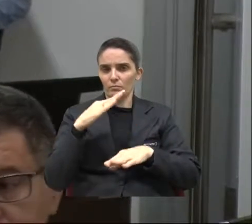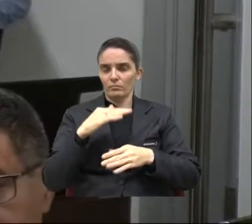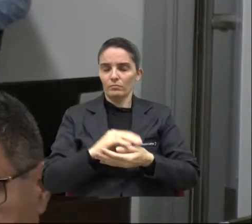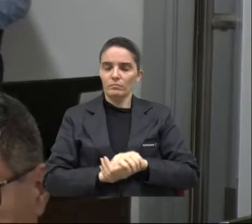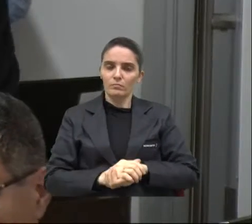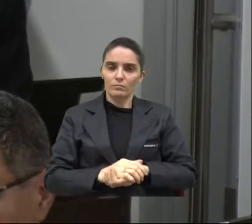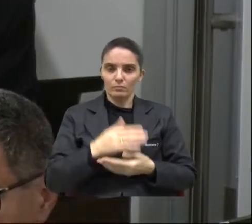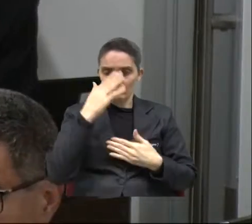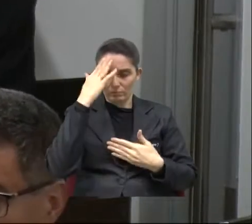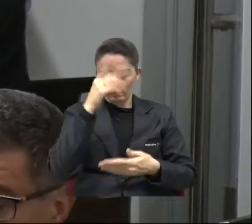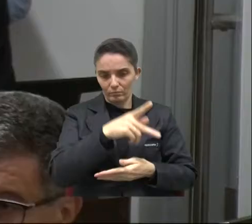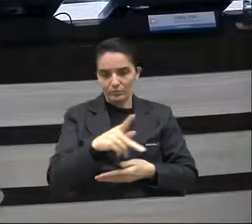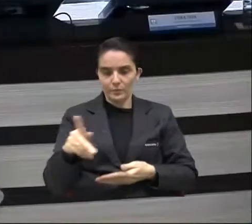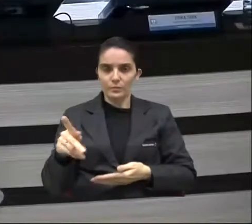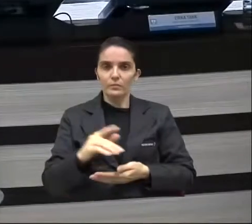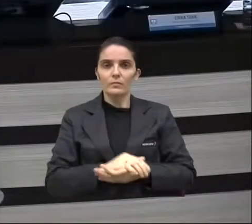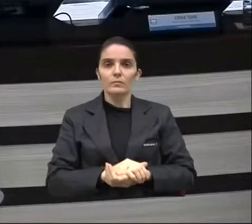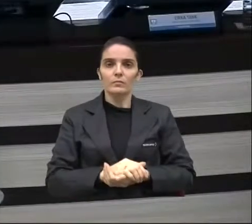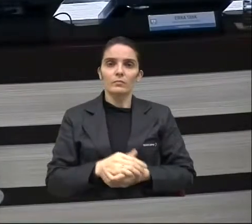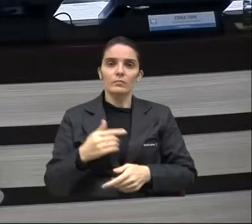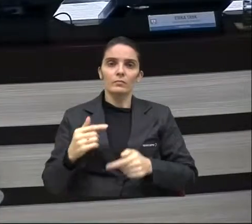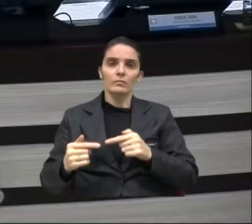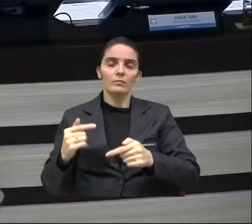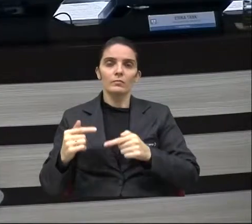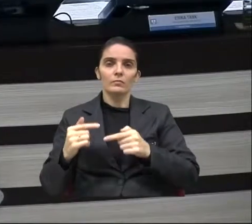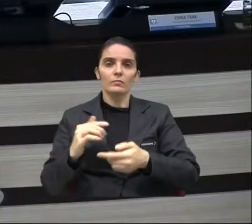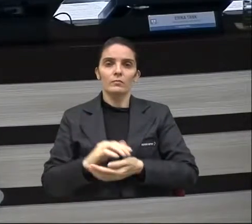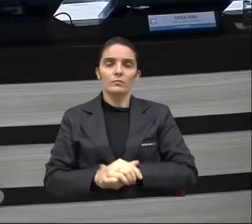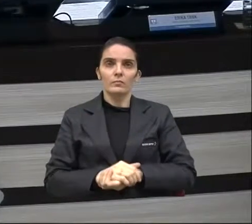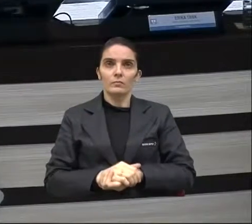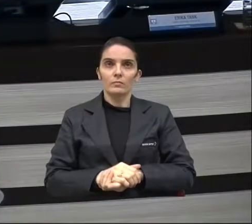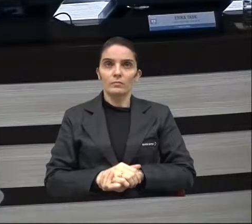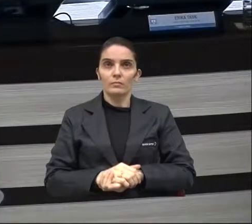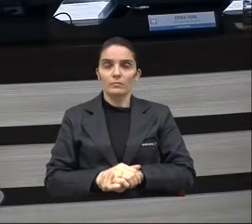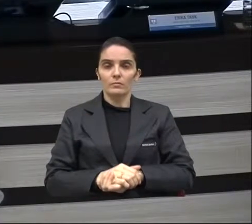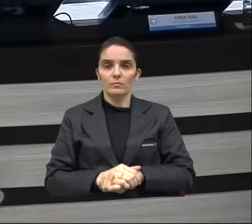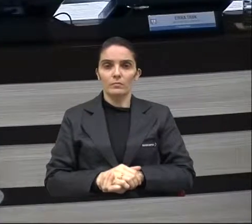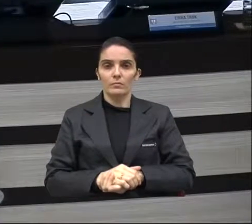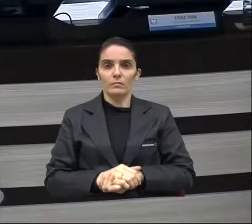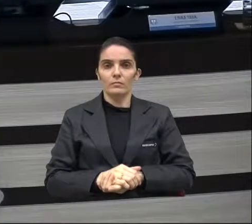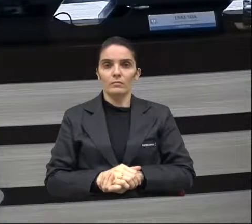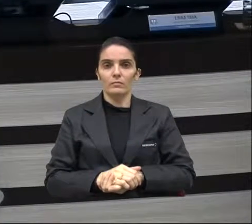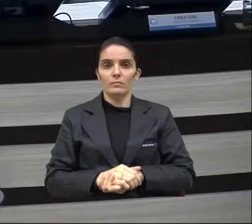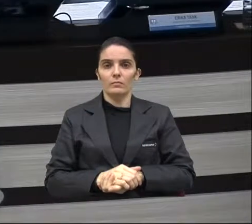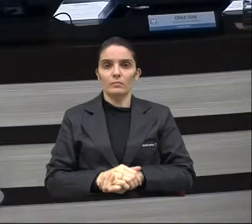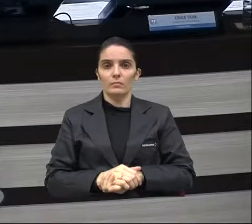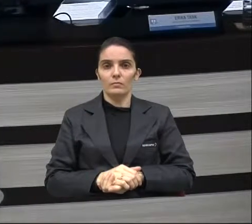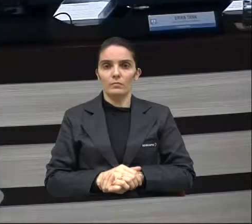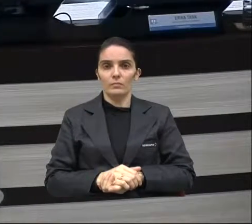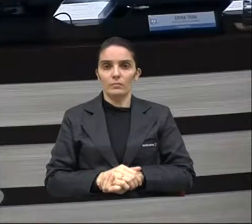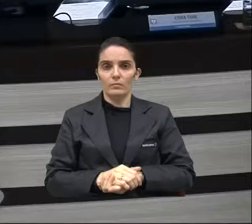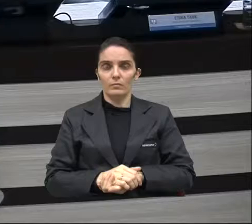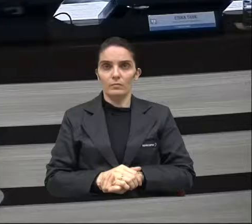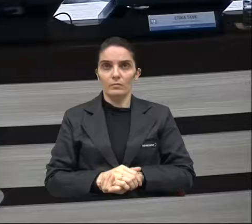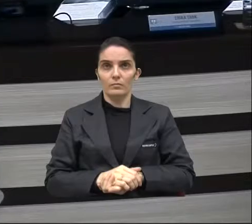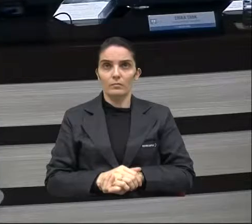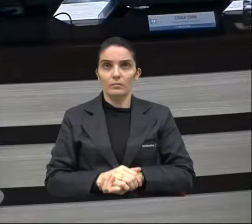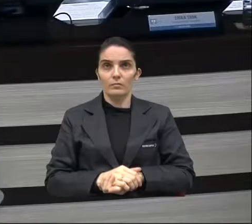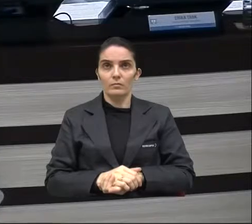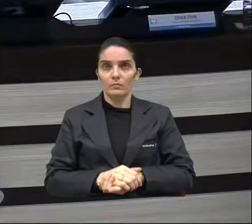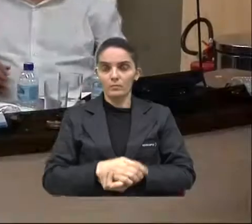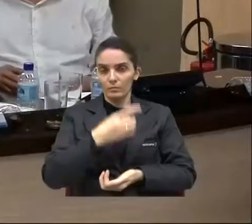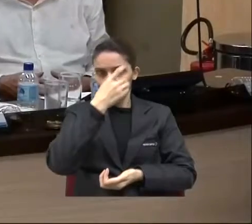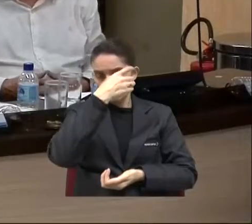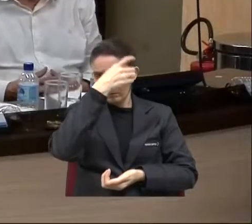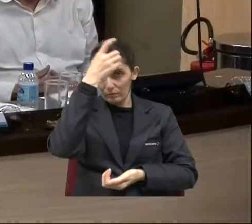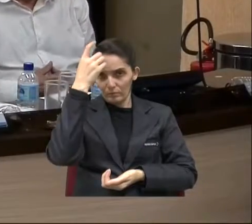senhor presidente. Continue em discussão. Quero discutir, presidente. Vai lá, vereador Wagner